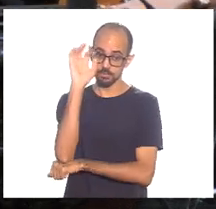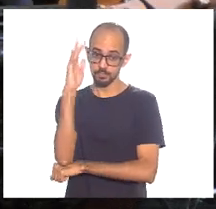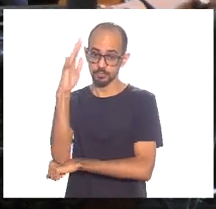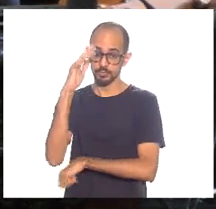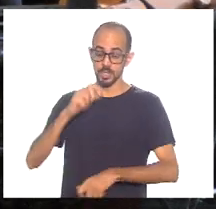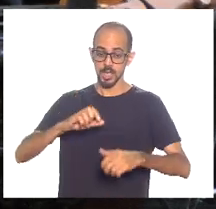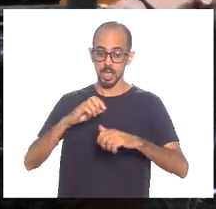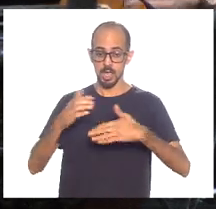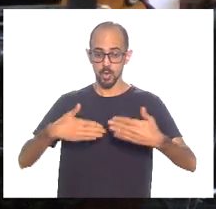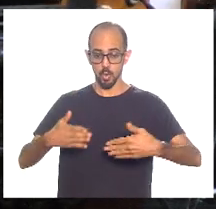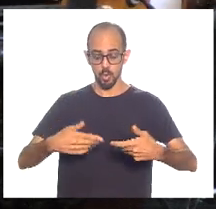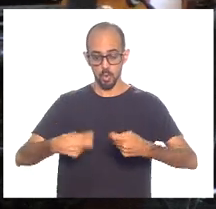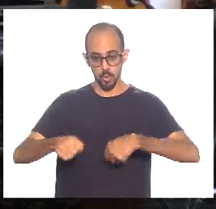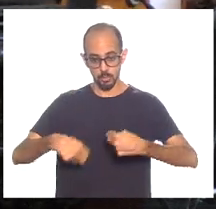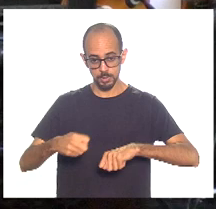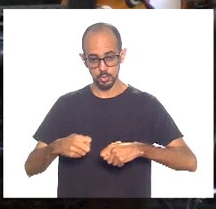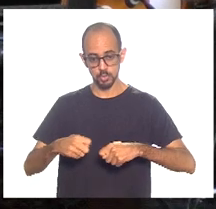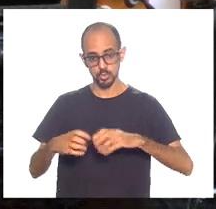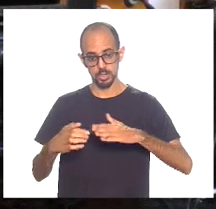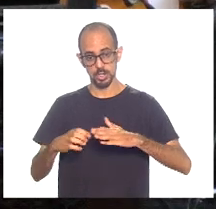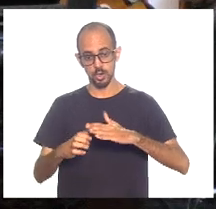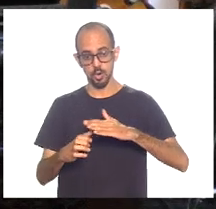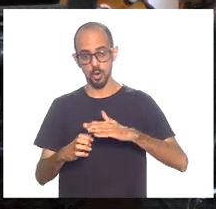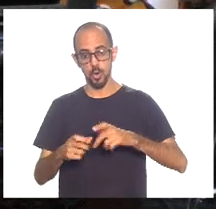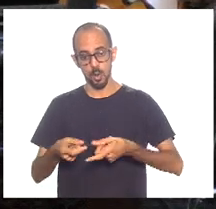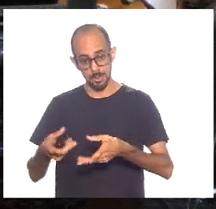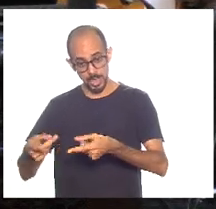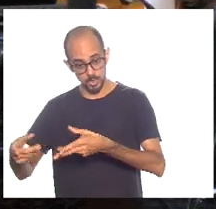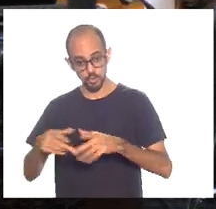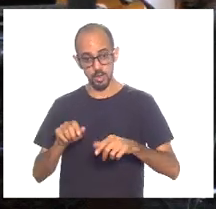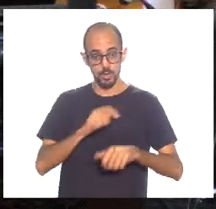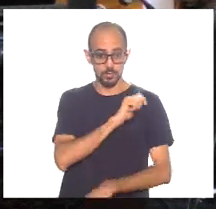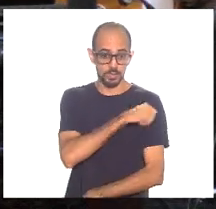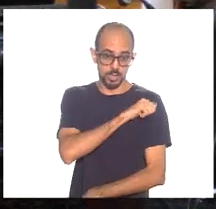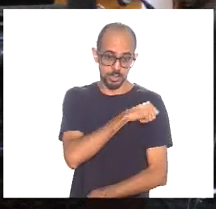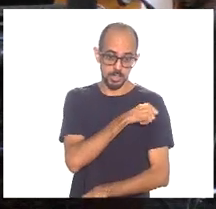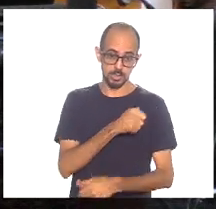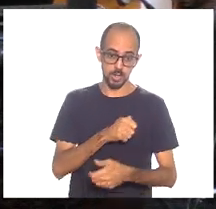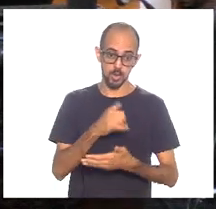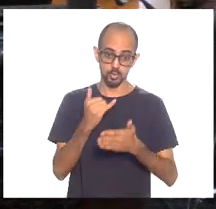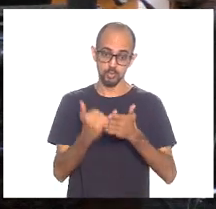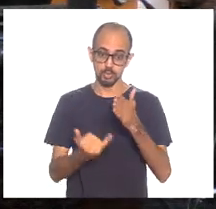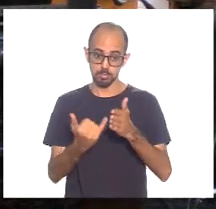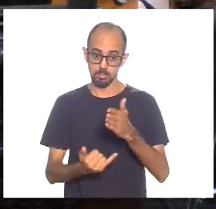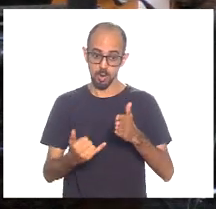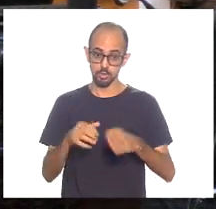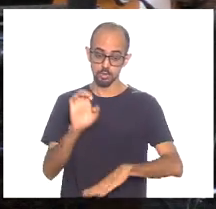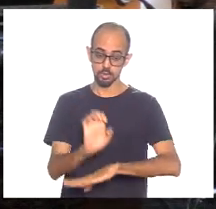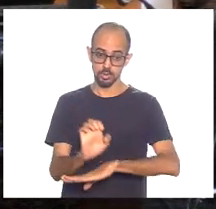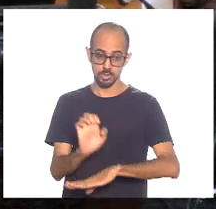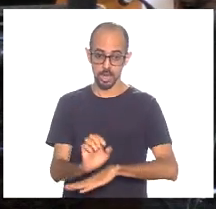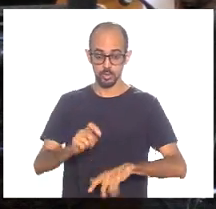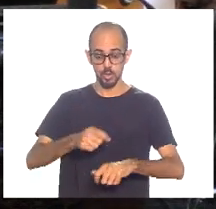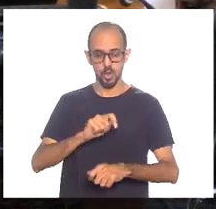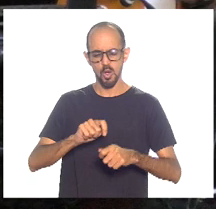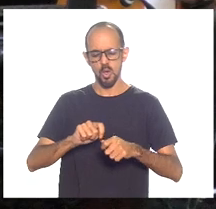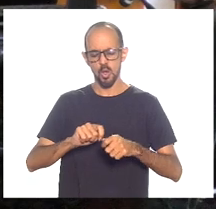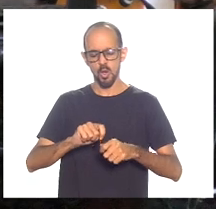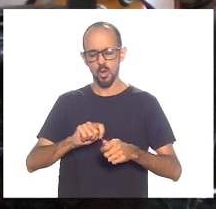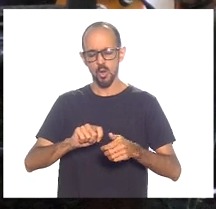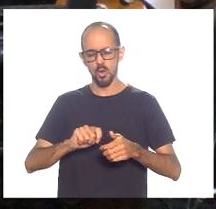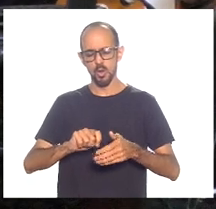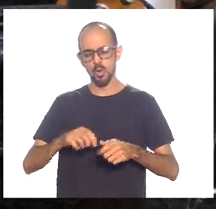sicomércio de tributação controle da arrecadação Estadual fiscalização dos tributos Estaduais de orçamento Finanças fiscalização financeira